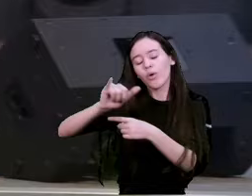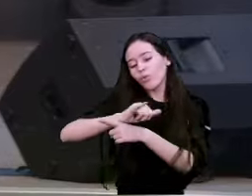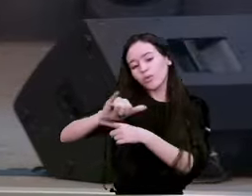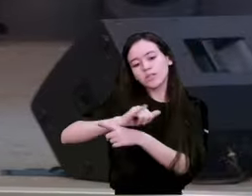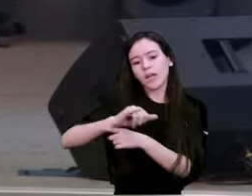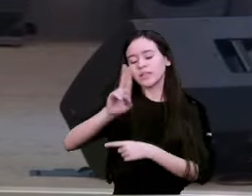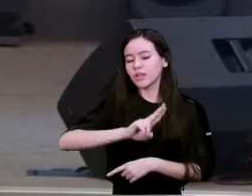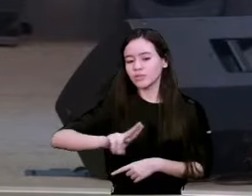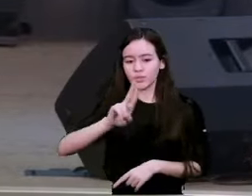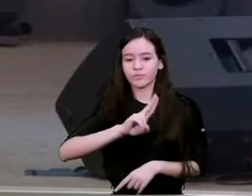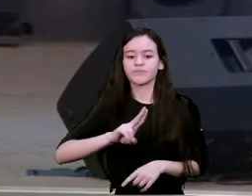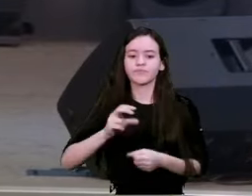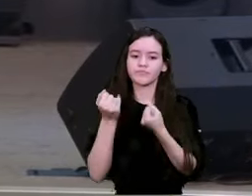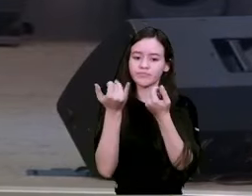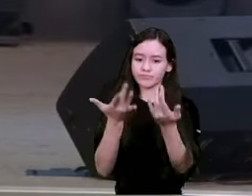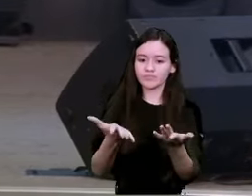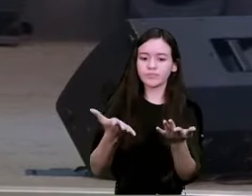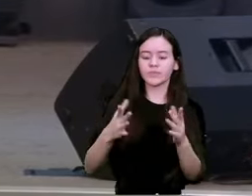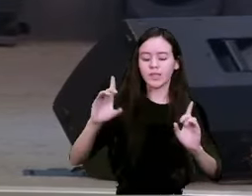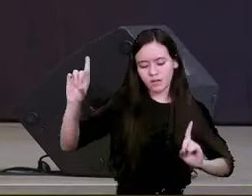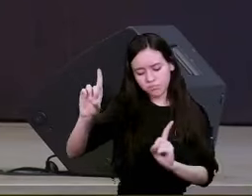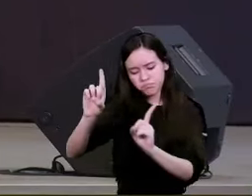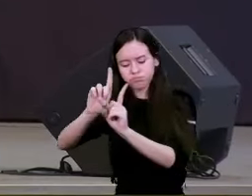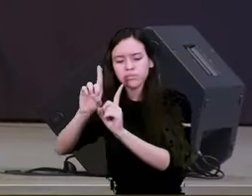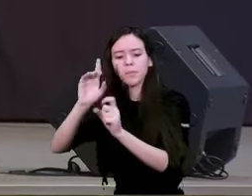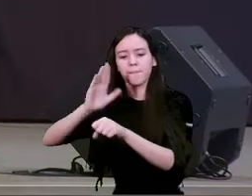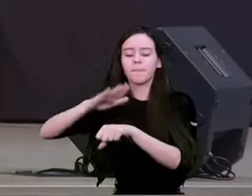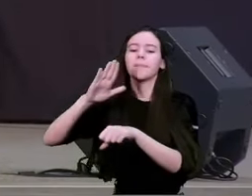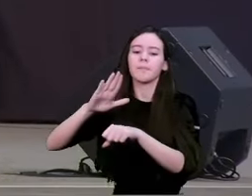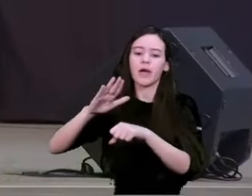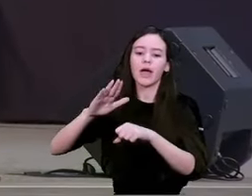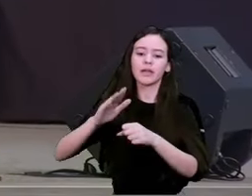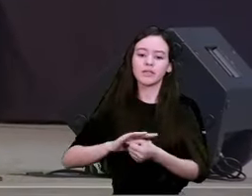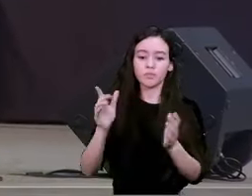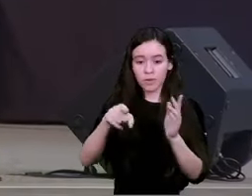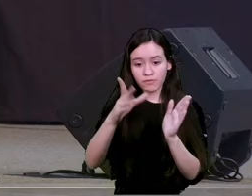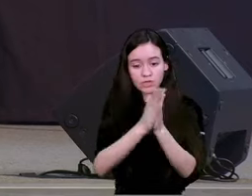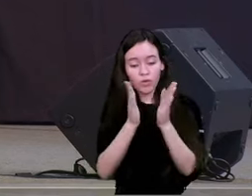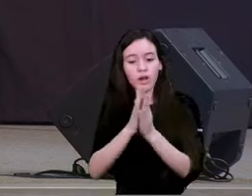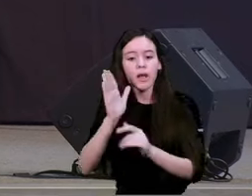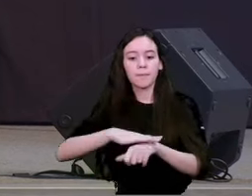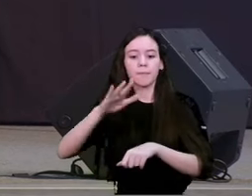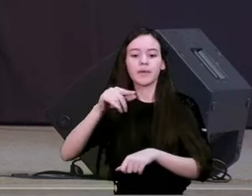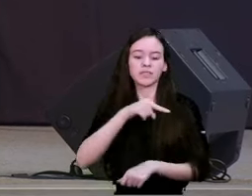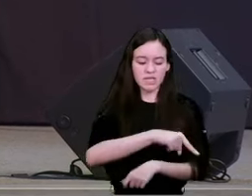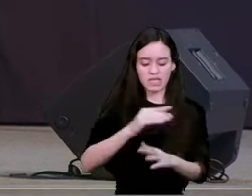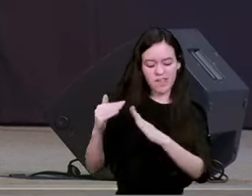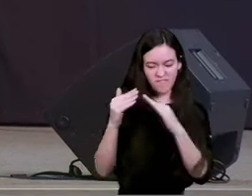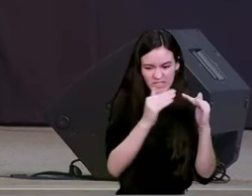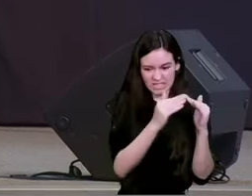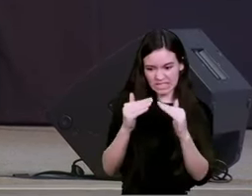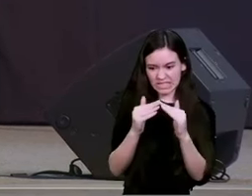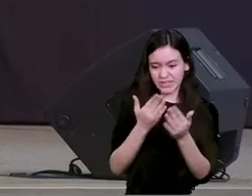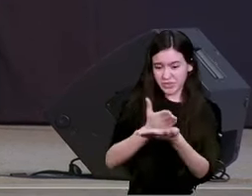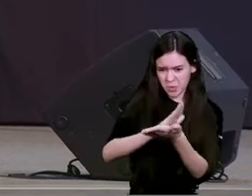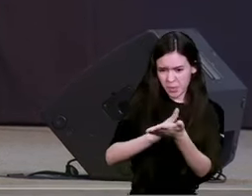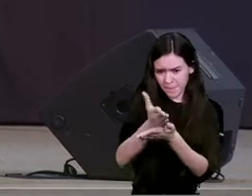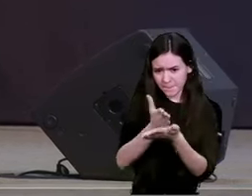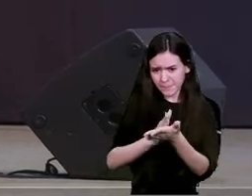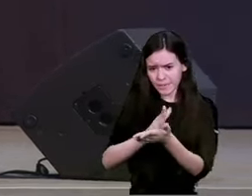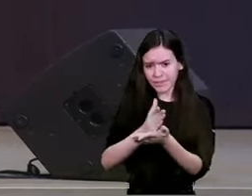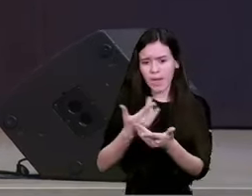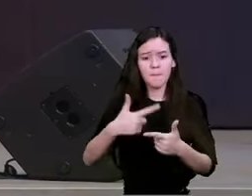está usando para te trazer mais para perto desse lugar, para te fazer orar mais. Essa vizinha que acaba com a tua paz é